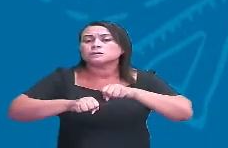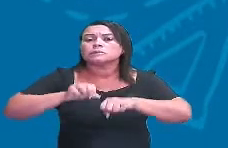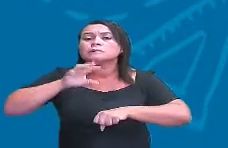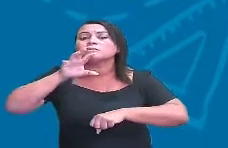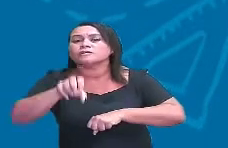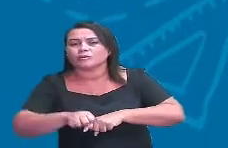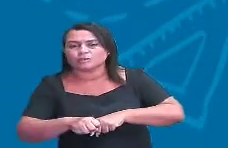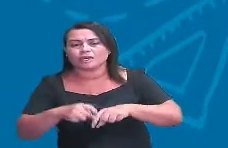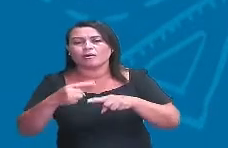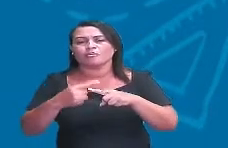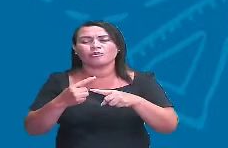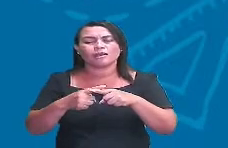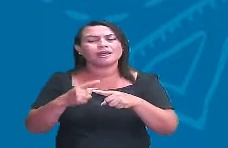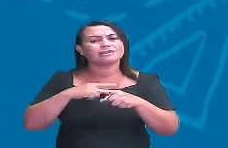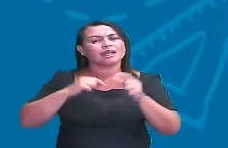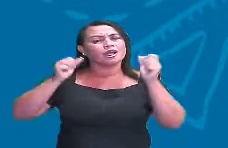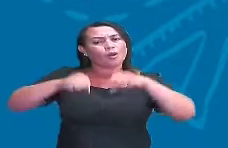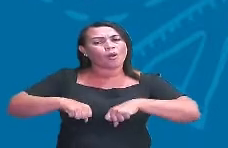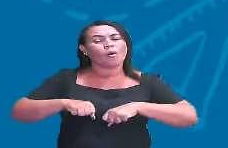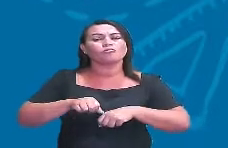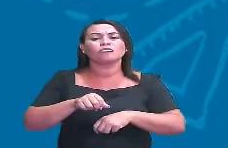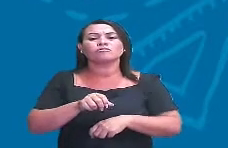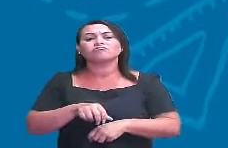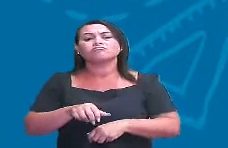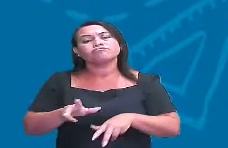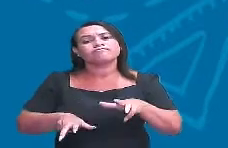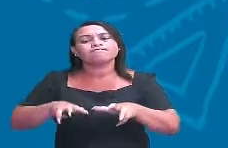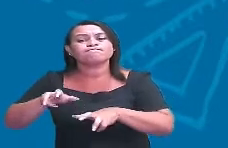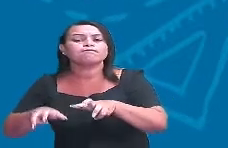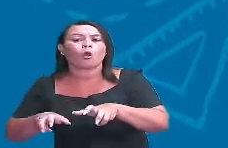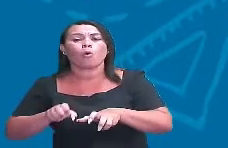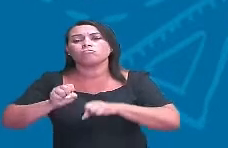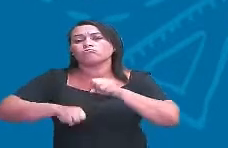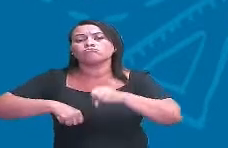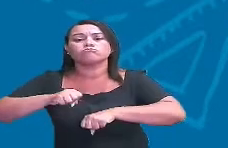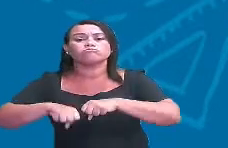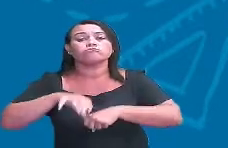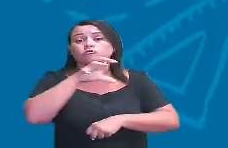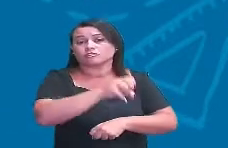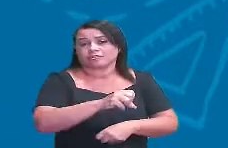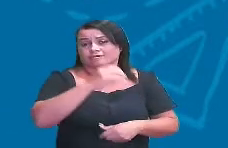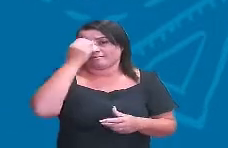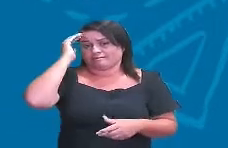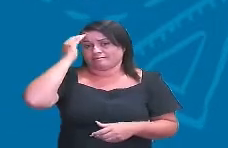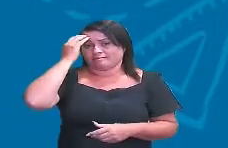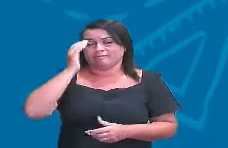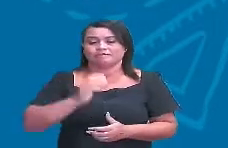de se locomover de um lugar para o outro, tá certo?